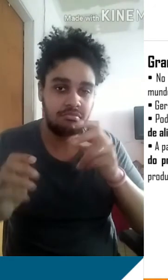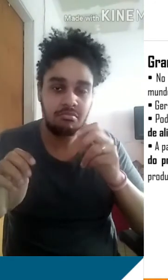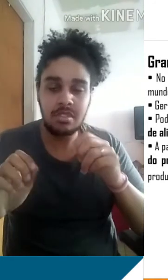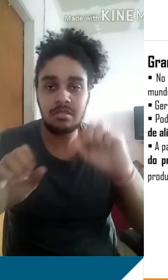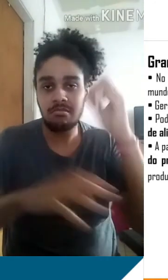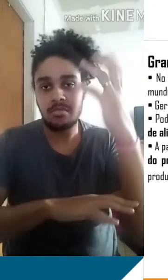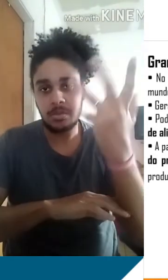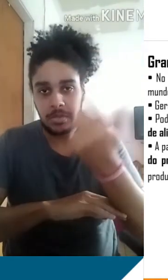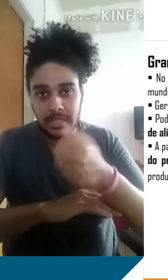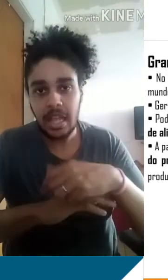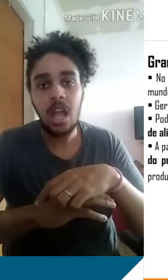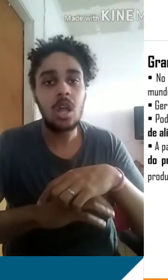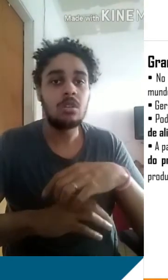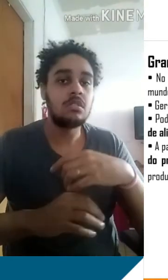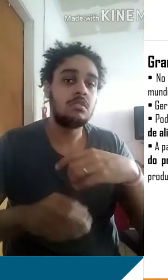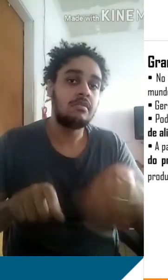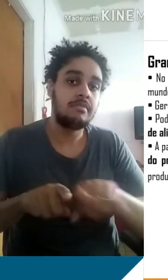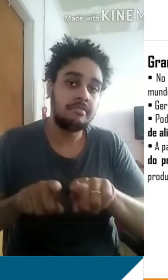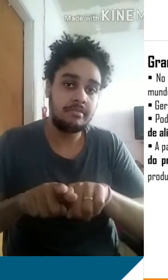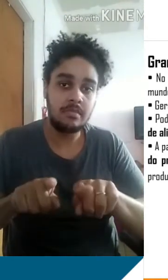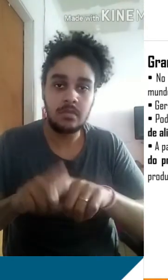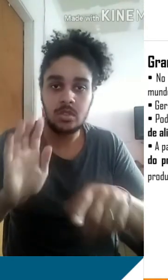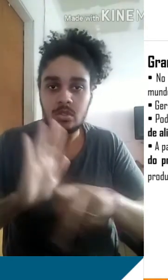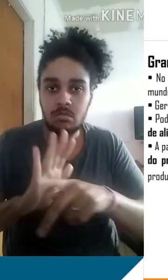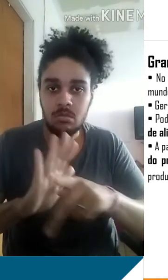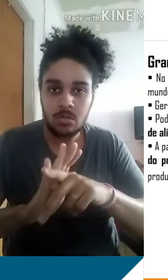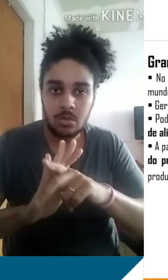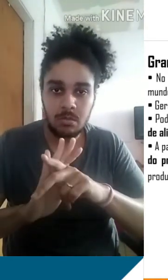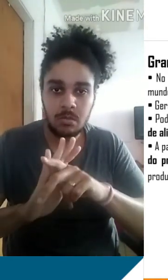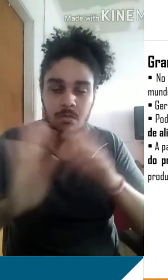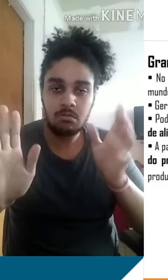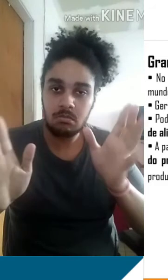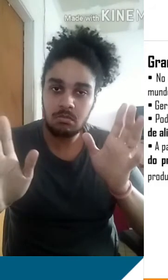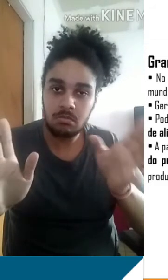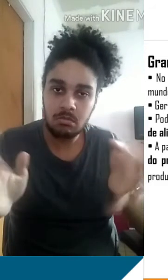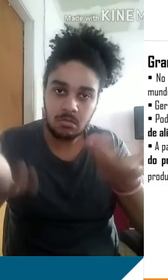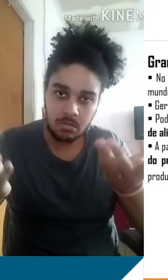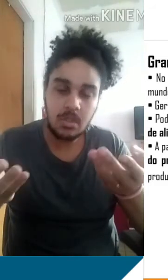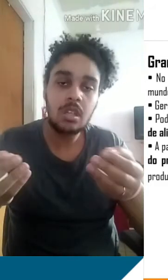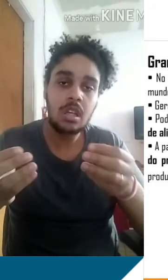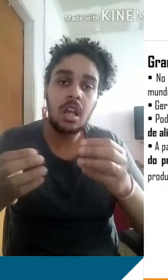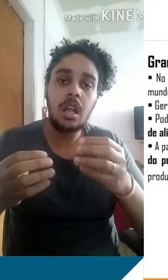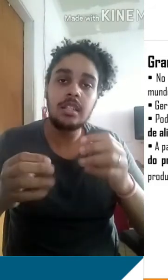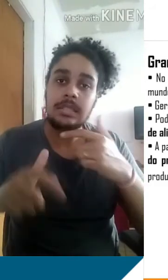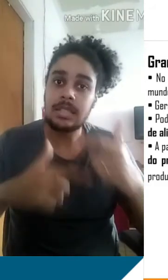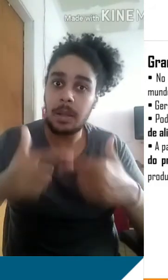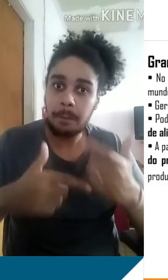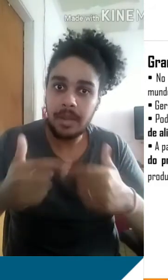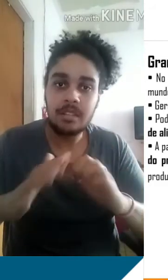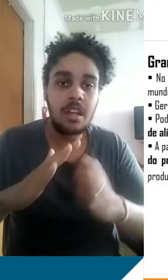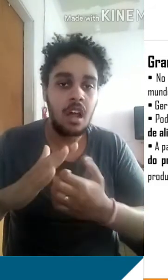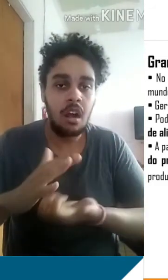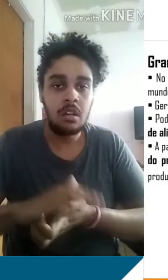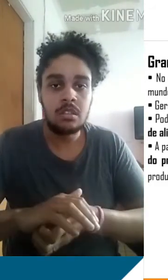de mão de obra para essas empresas. Beleza? Então você vai ter um grande ramo de empresas nesse